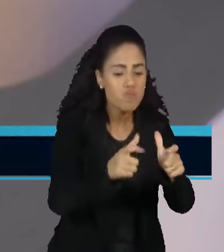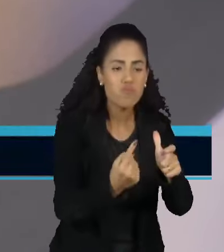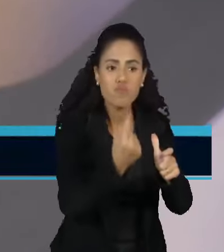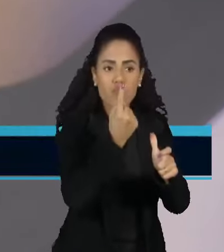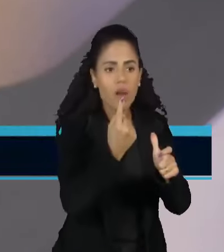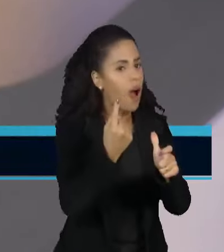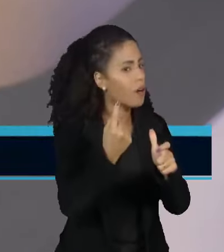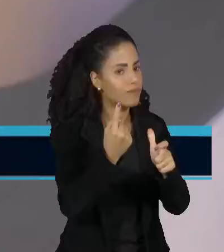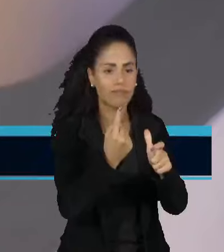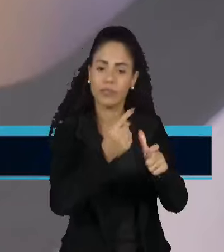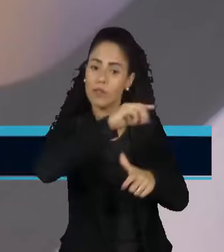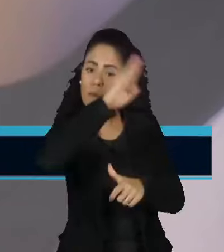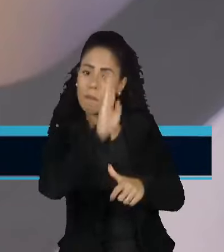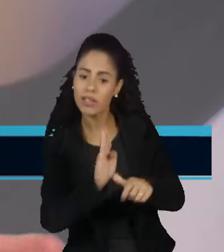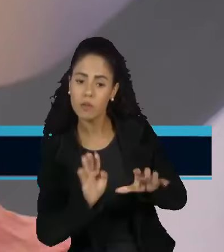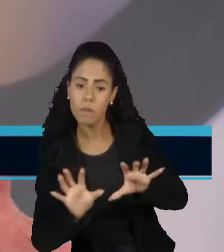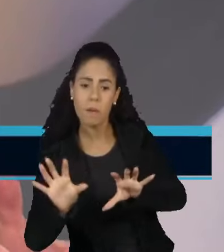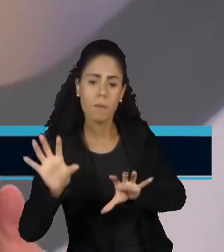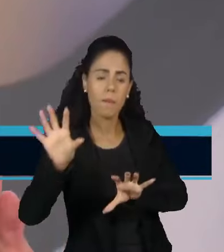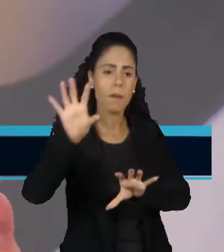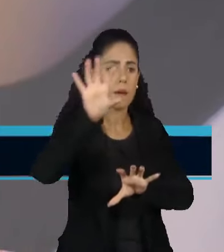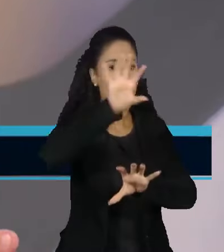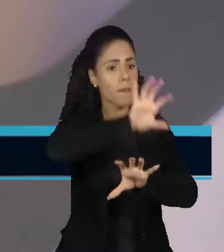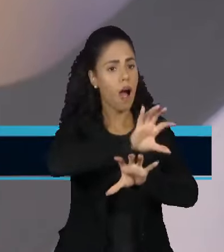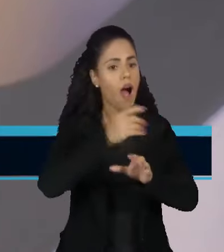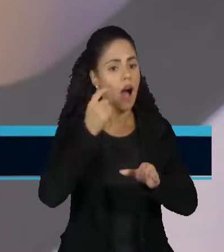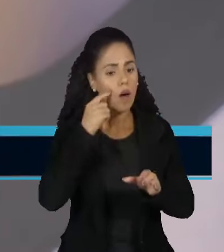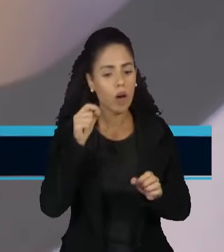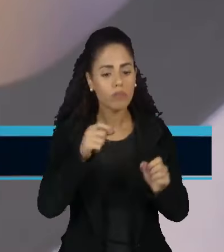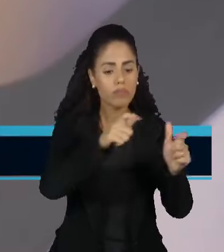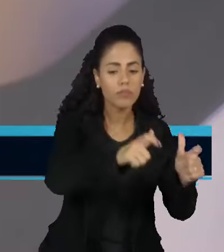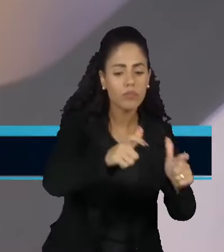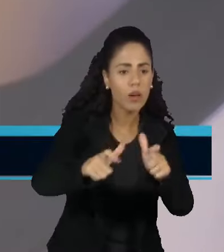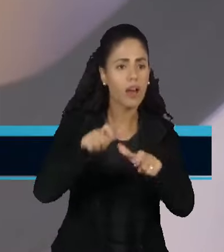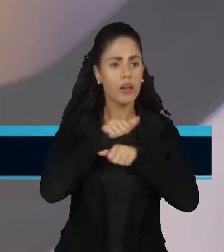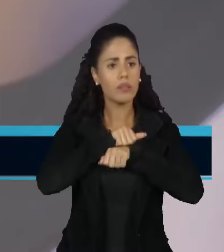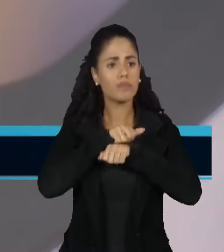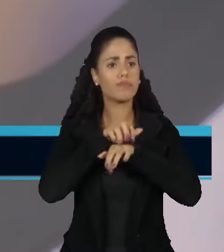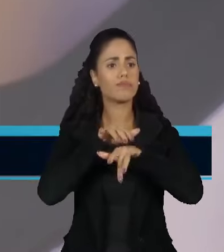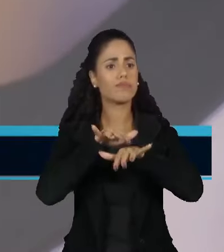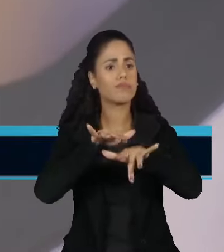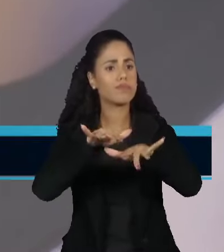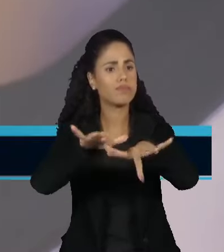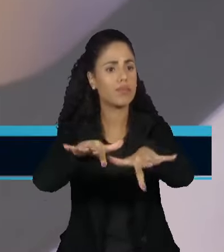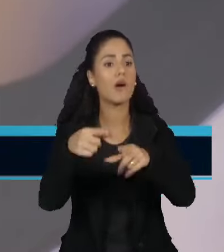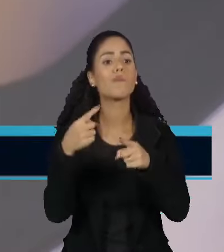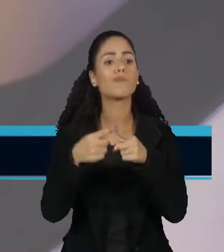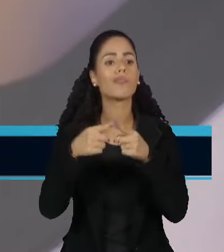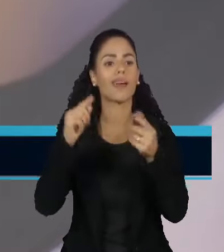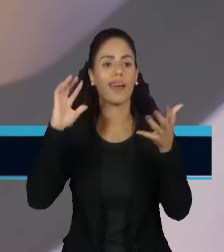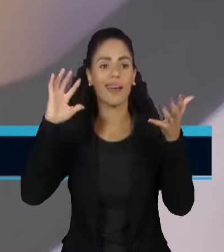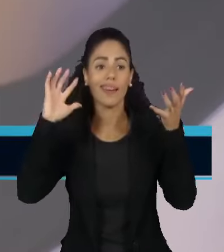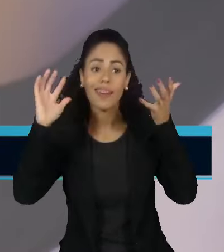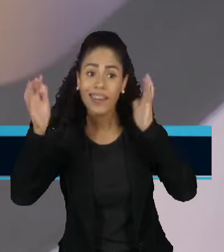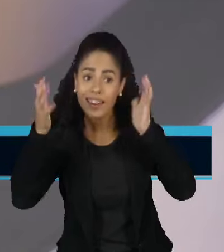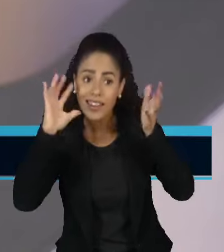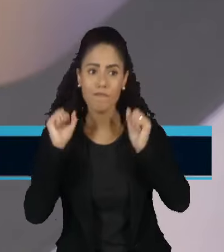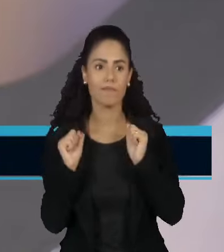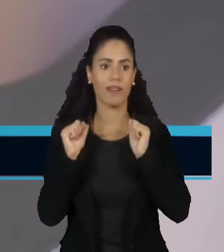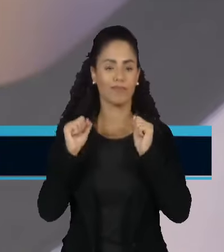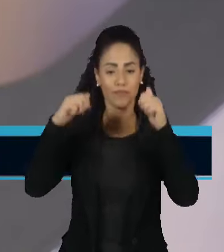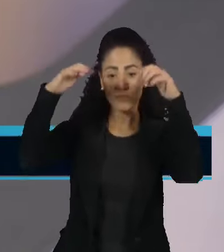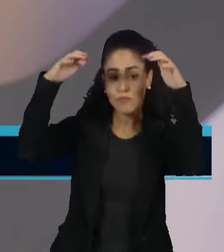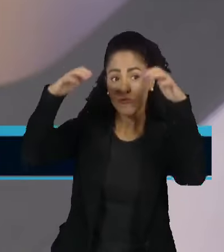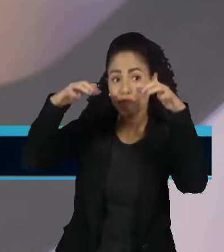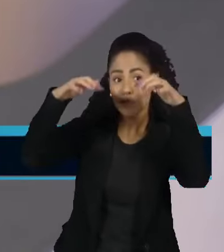cenário costeiro, para entrar em lugares que não tinham, por força das mudanças do clima, pelo regime